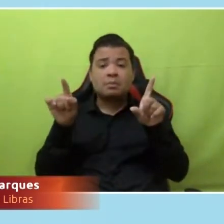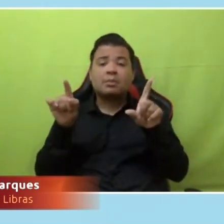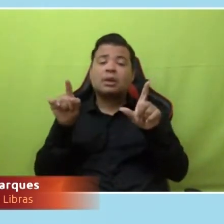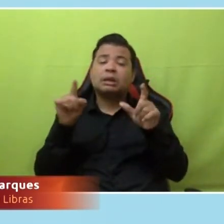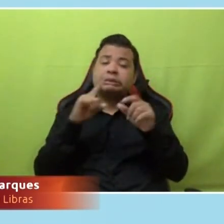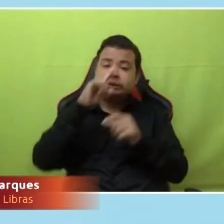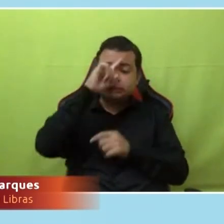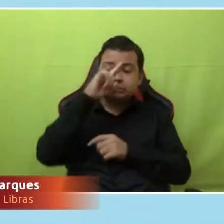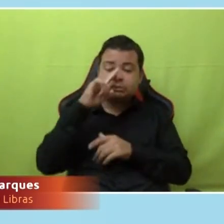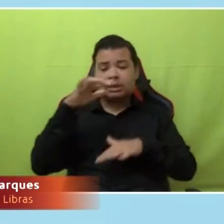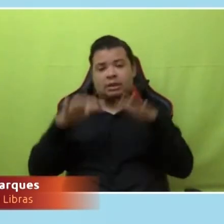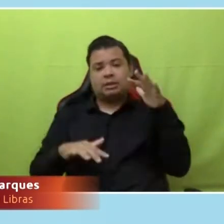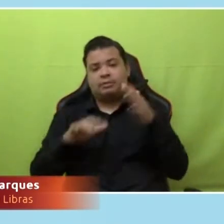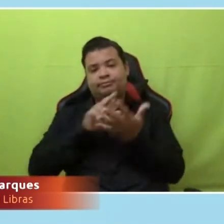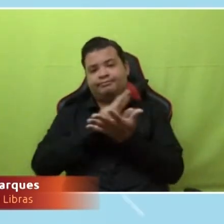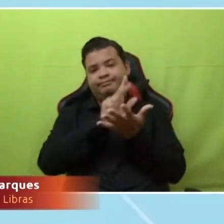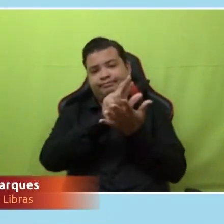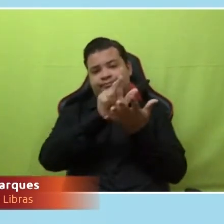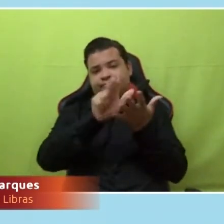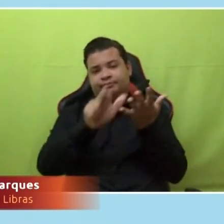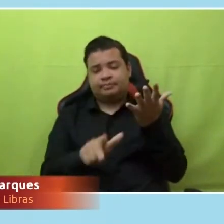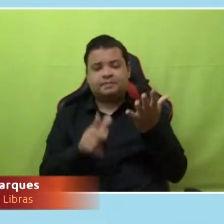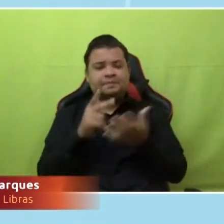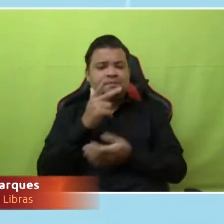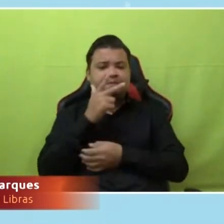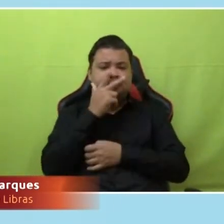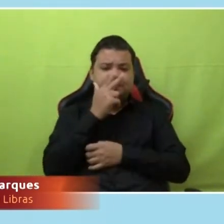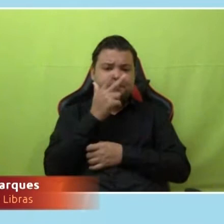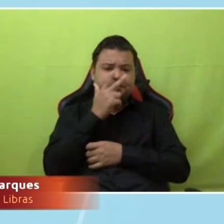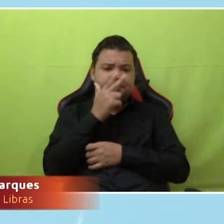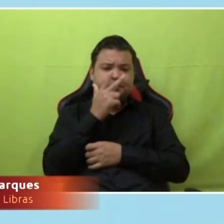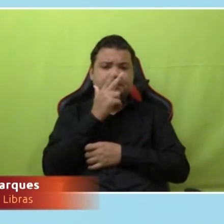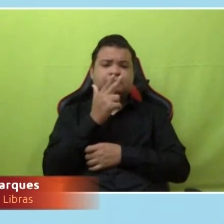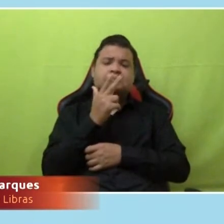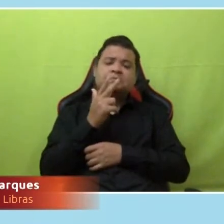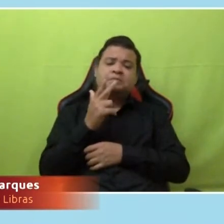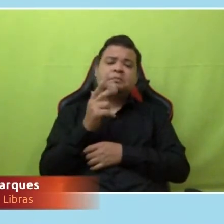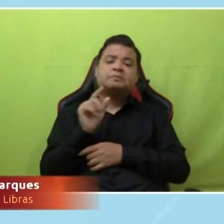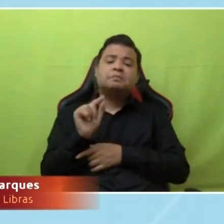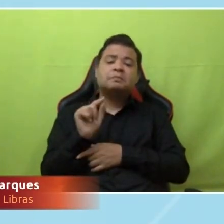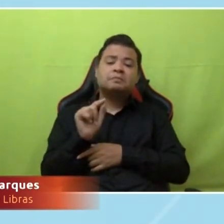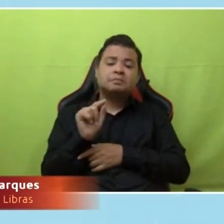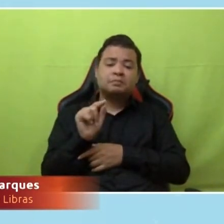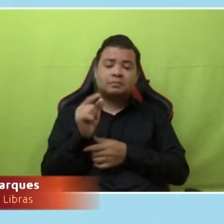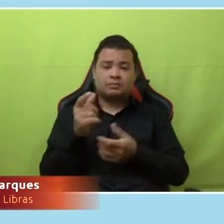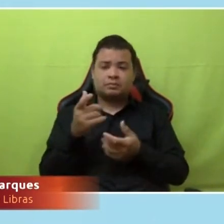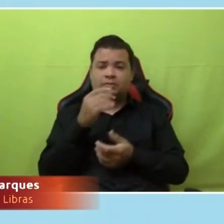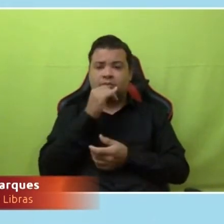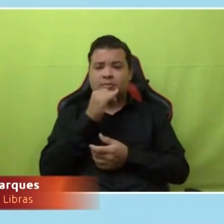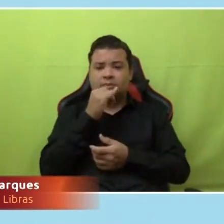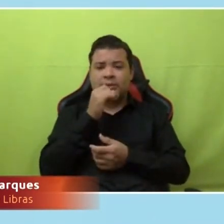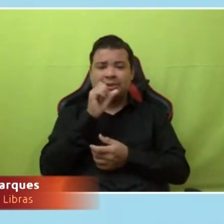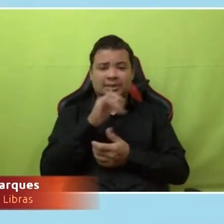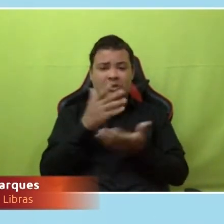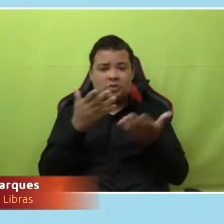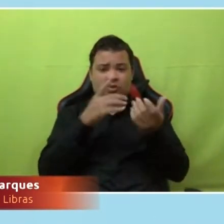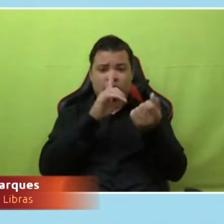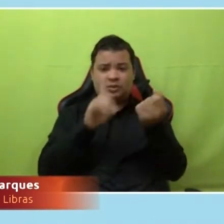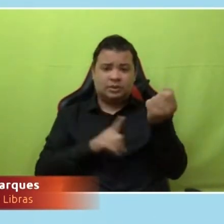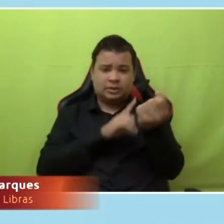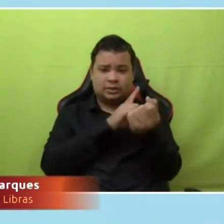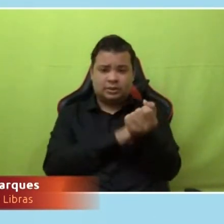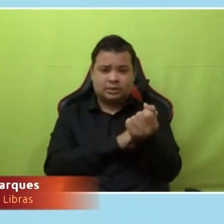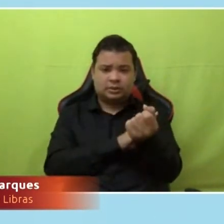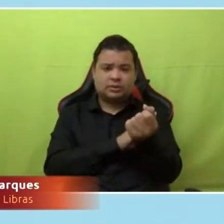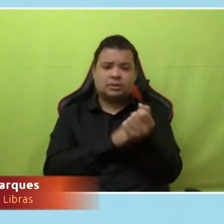fatores. Aparentemente, com o melhor dado que existe hoje, se eu faço dengue hoje, nos próximos 2 anos, se eu fizer